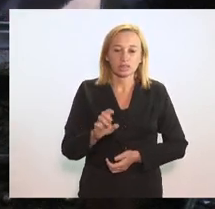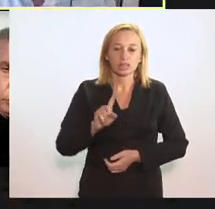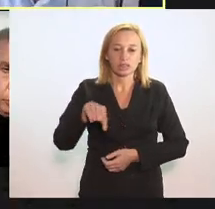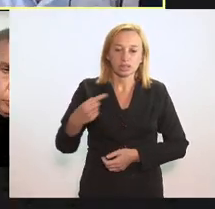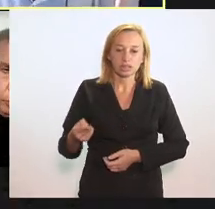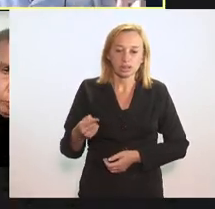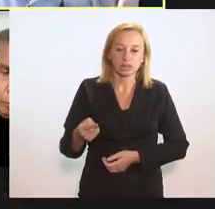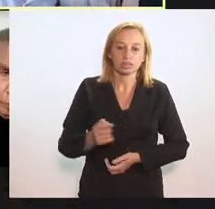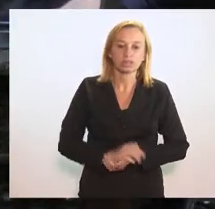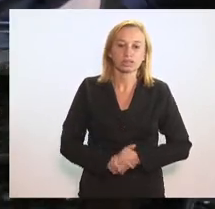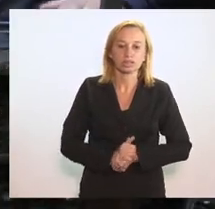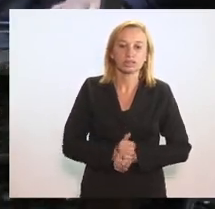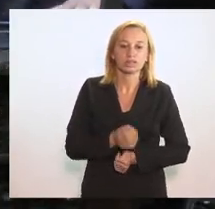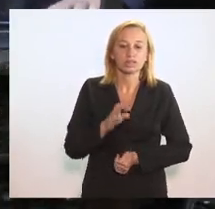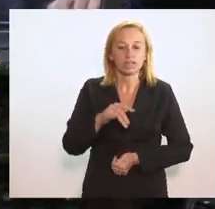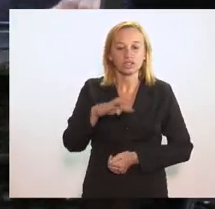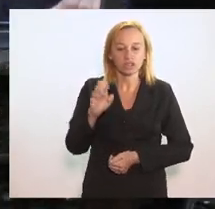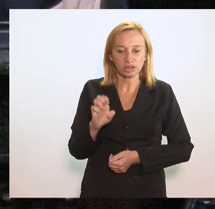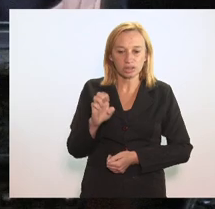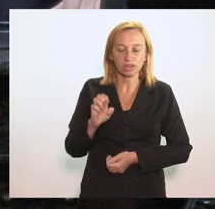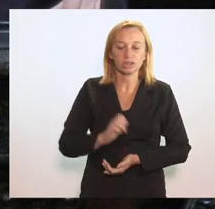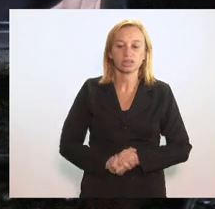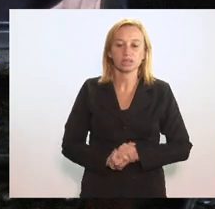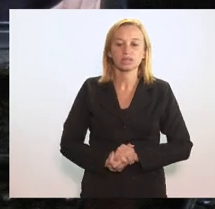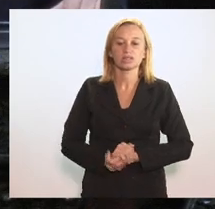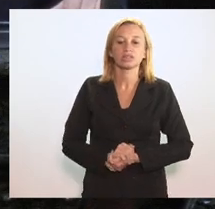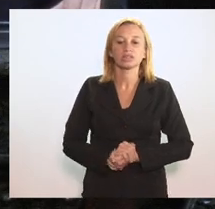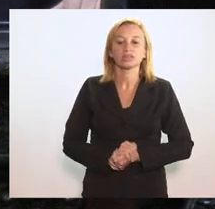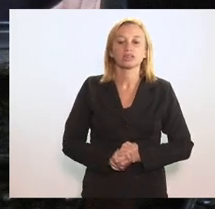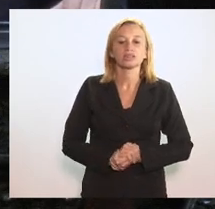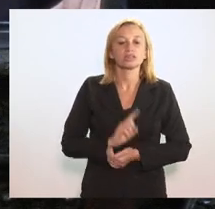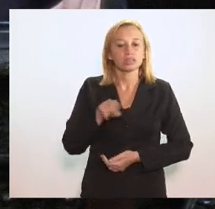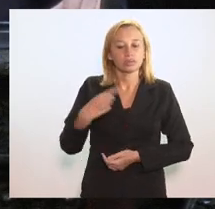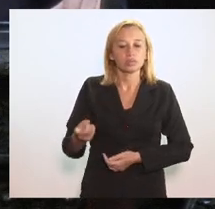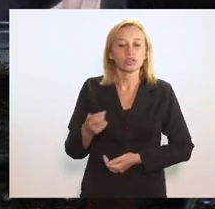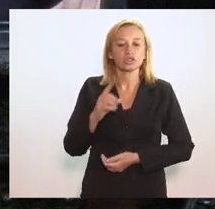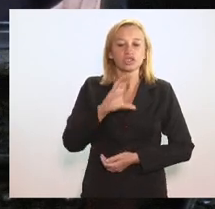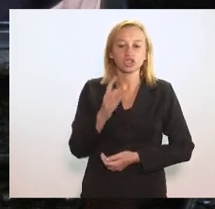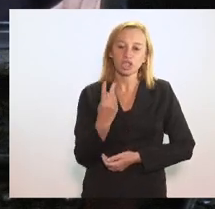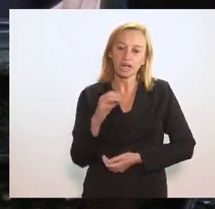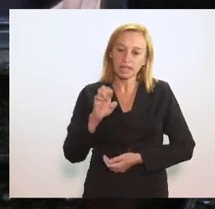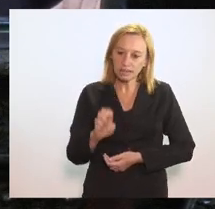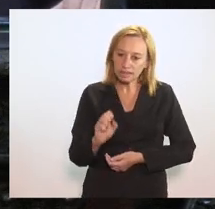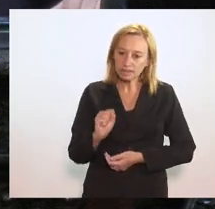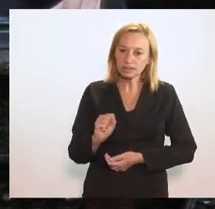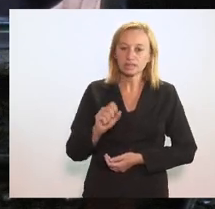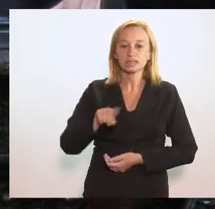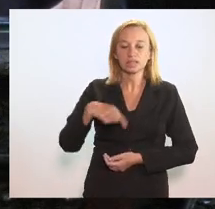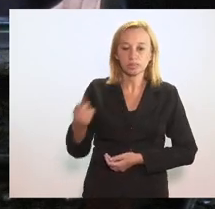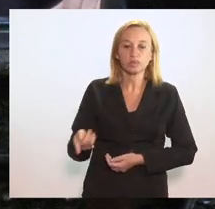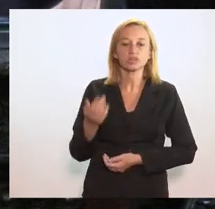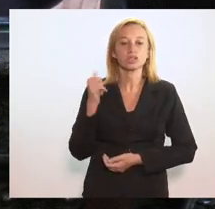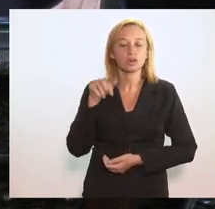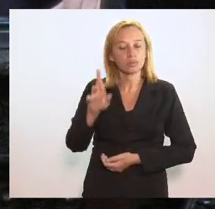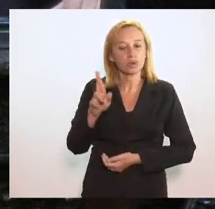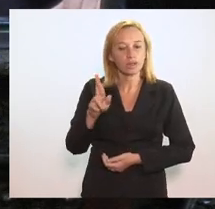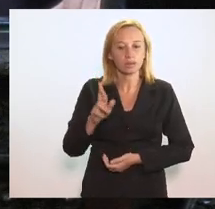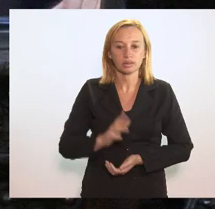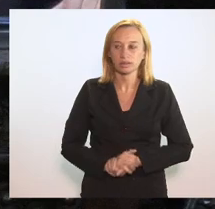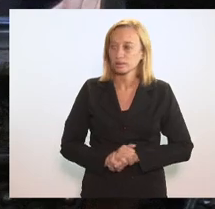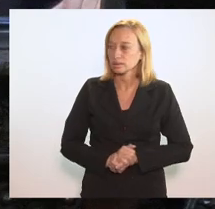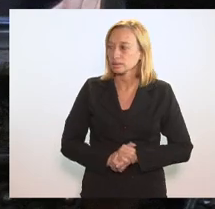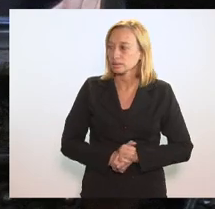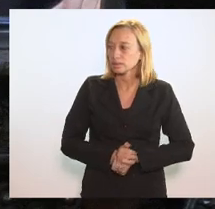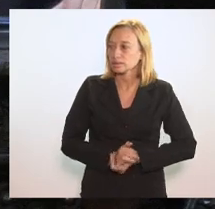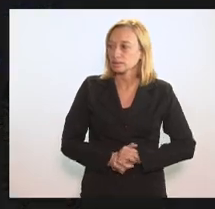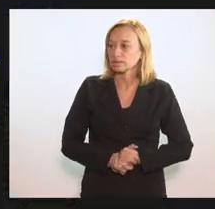seguida, seguida Alexandre. Pela ordem, presidente. Depois Charles e depois Eliomar. Eu tinha